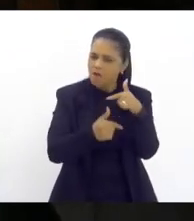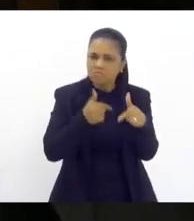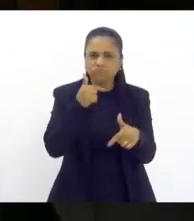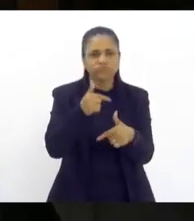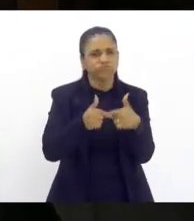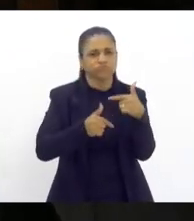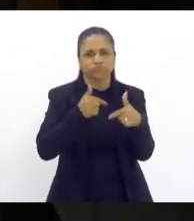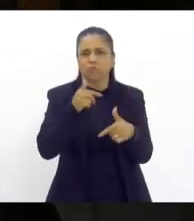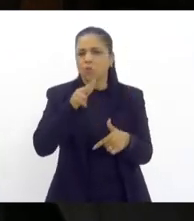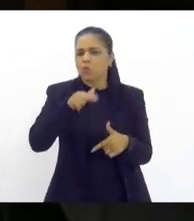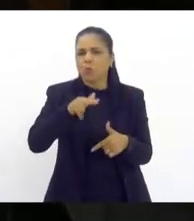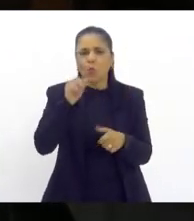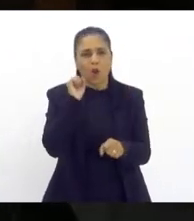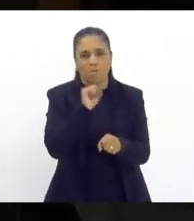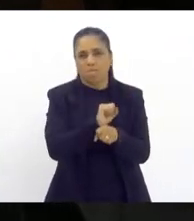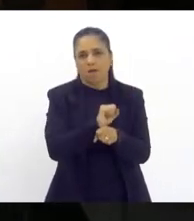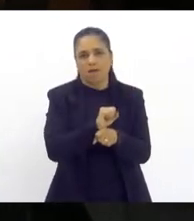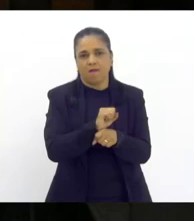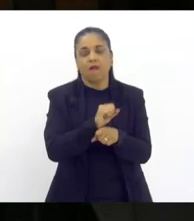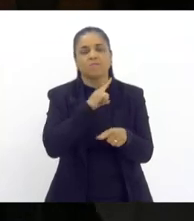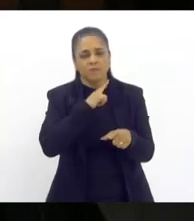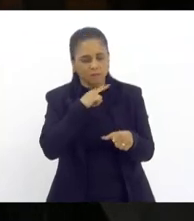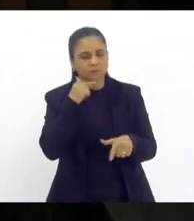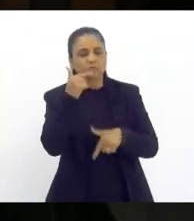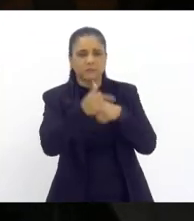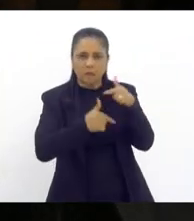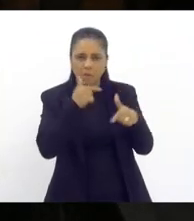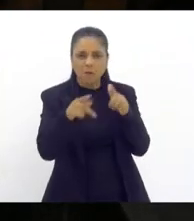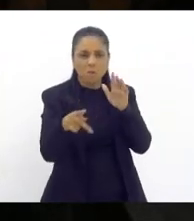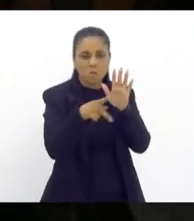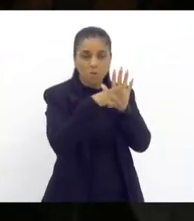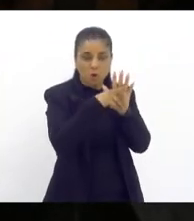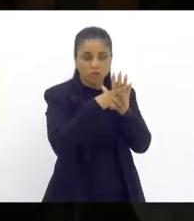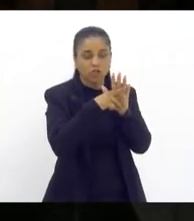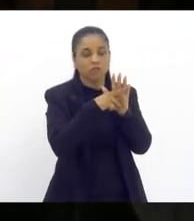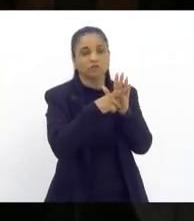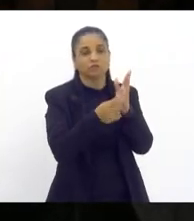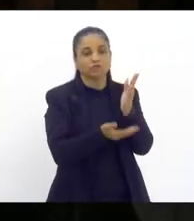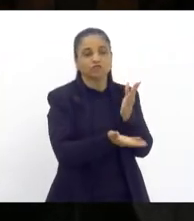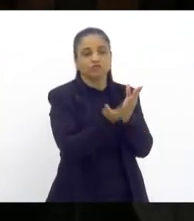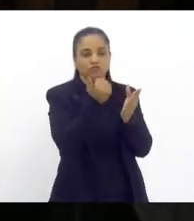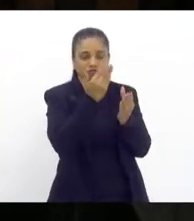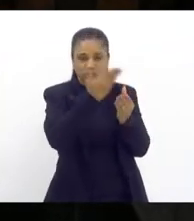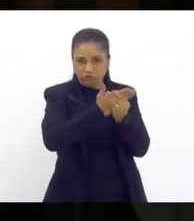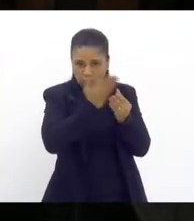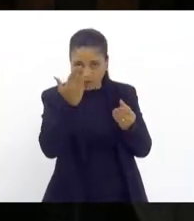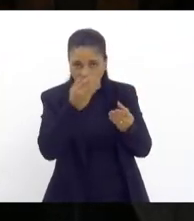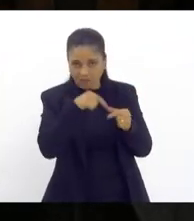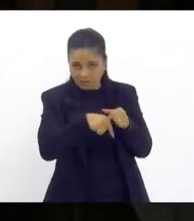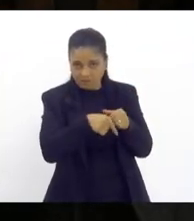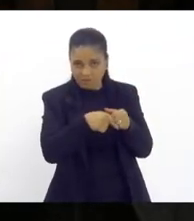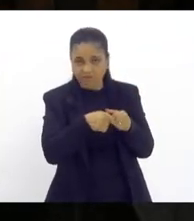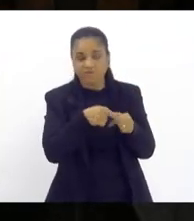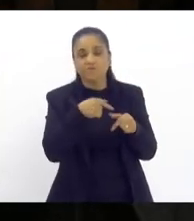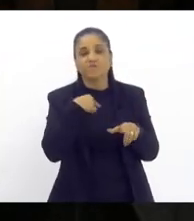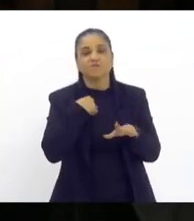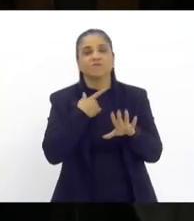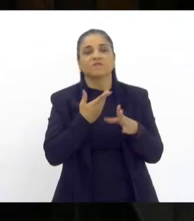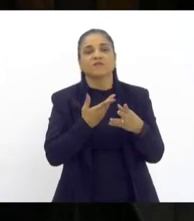A gente tem trabalhado com os projetos desarquivados, os projetos que foram protocolados já nessa legislatura, em